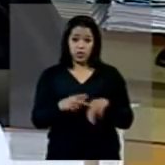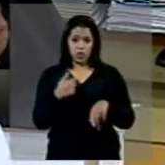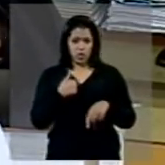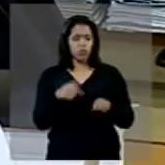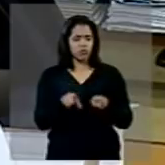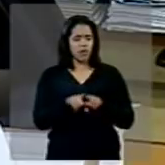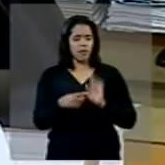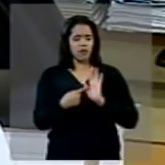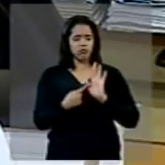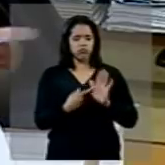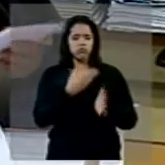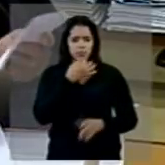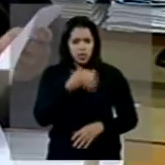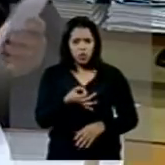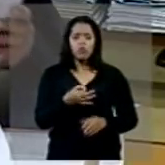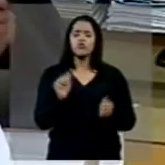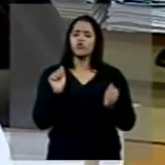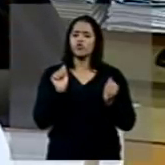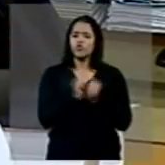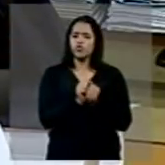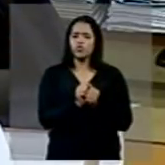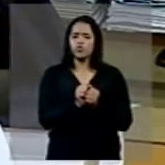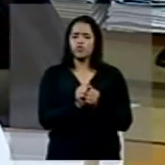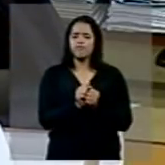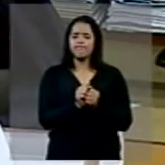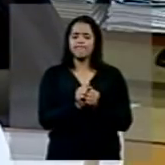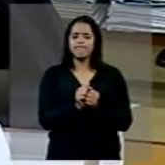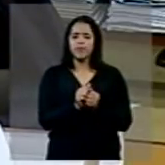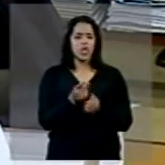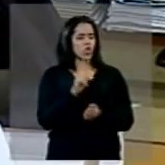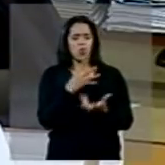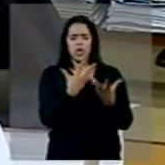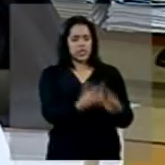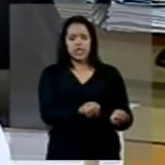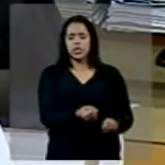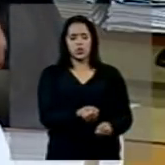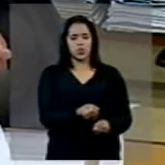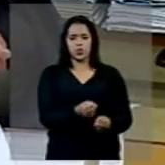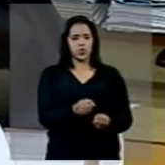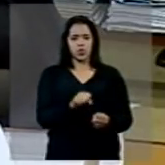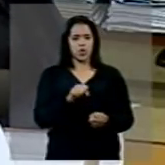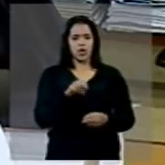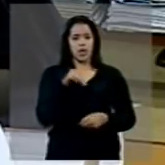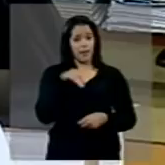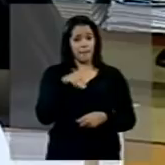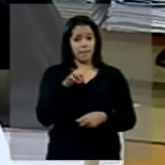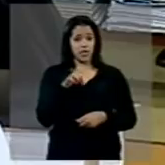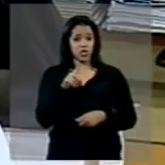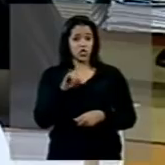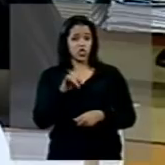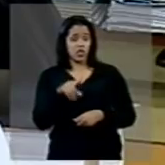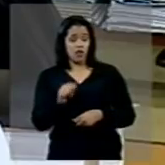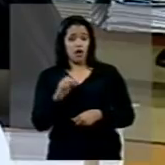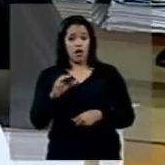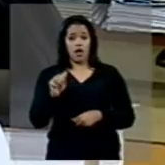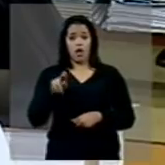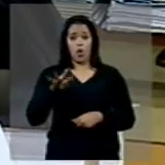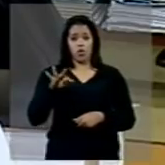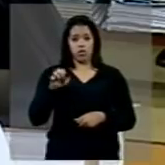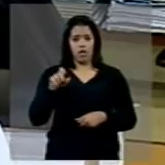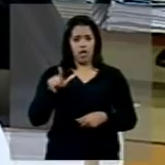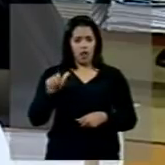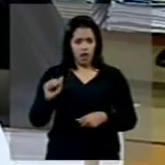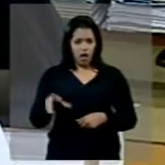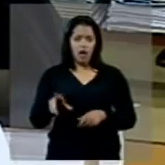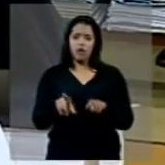me manifesto pelo indeferimento da medida cautelar e, se for o caso, pela conversão também, no